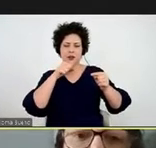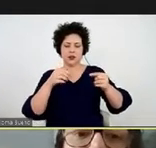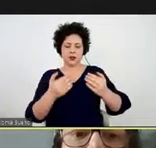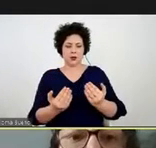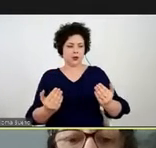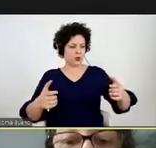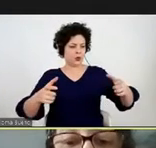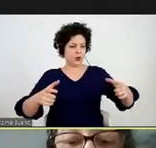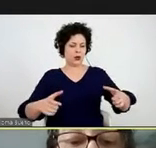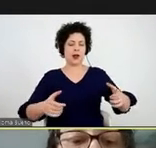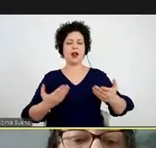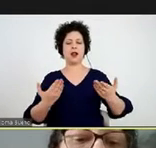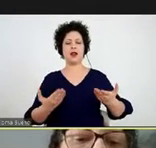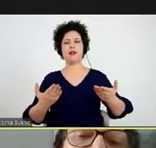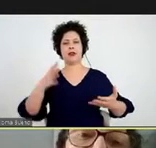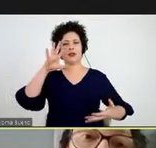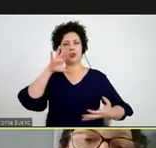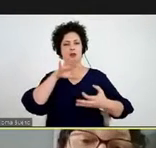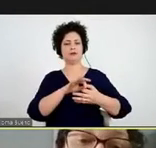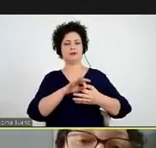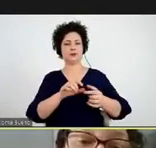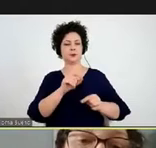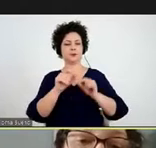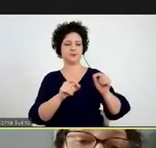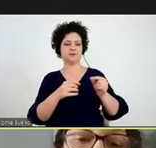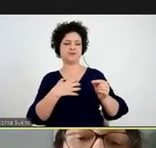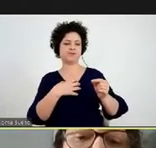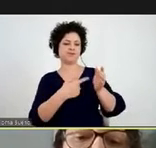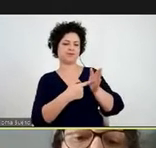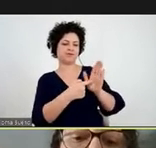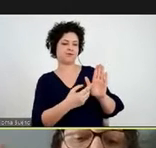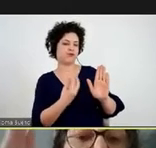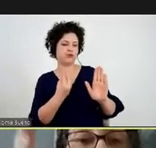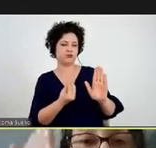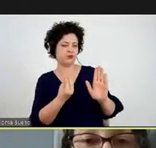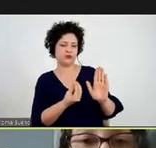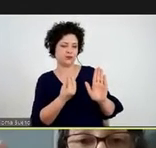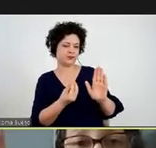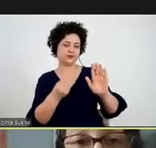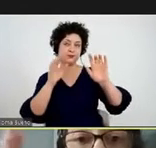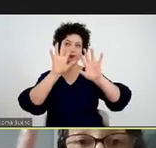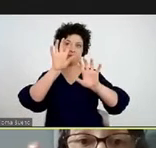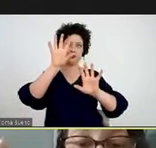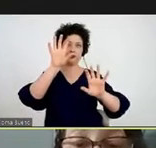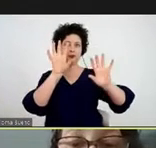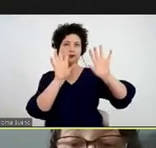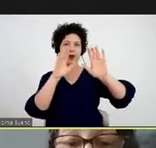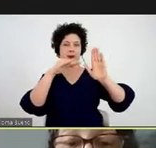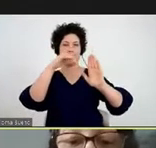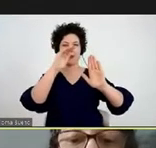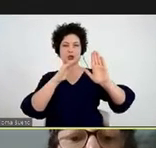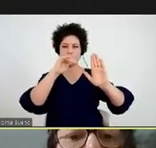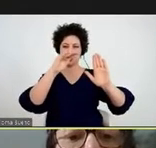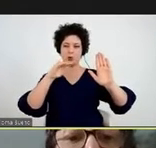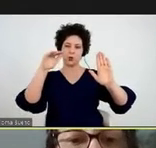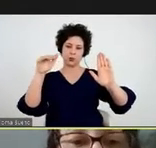leveza. Há uma correlação direta entre os modos de apresentação do céu, né, pintado, aí da pintura do